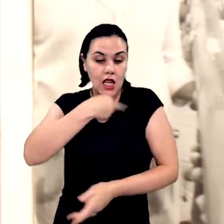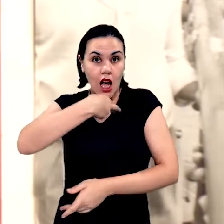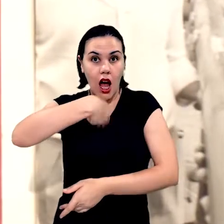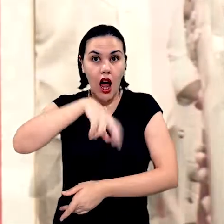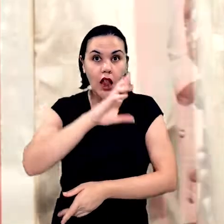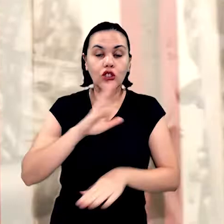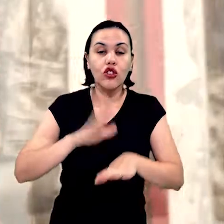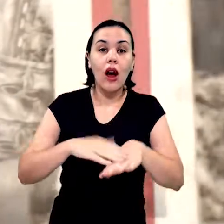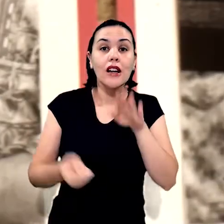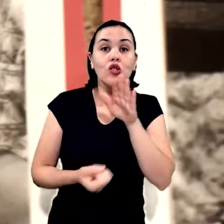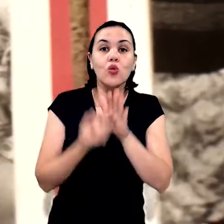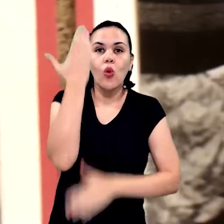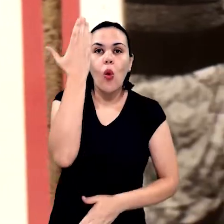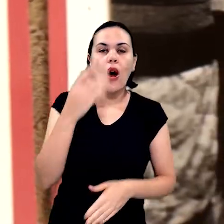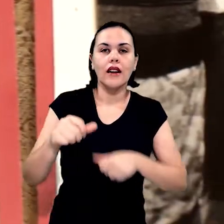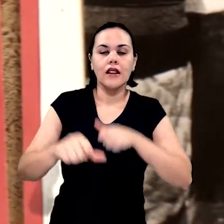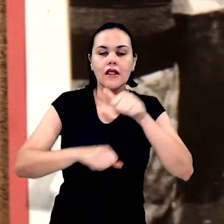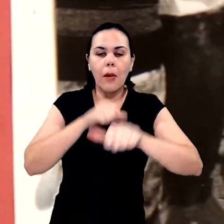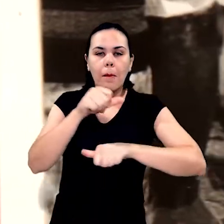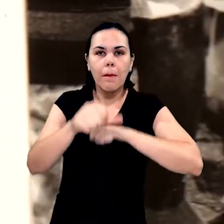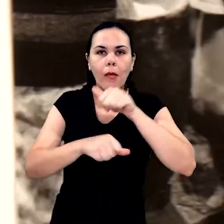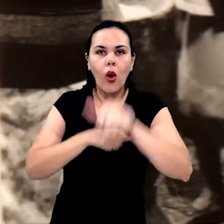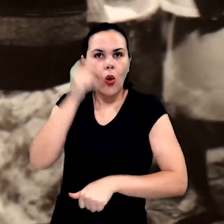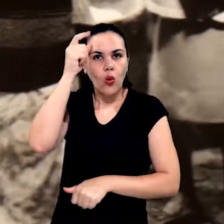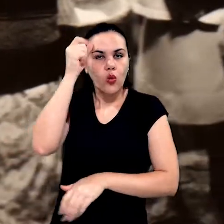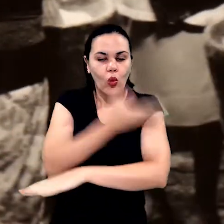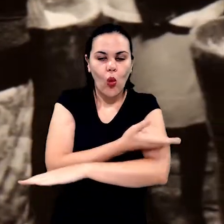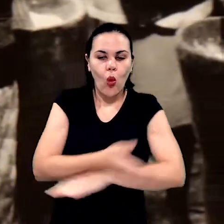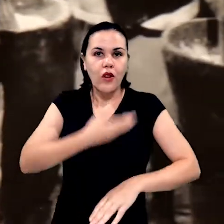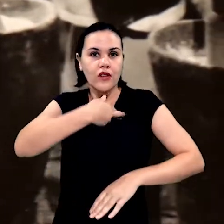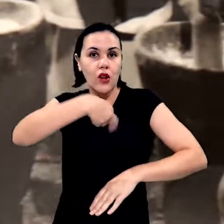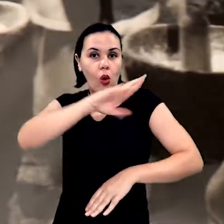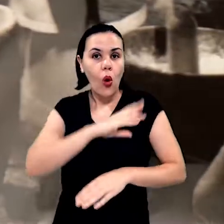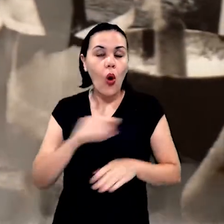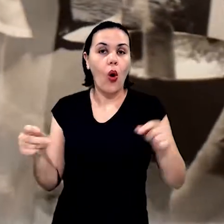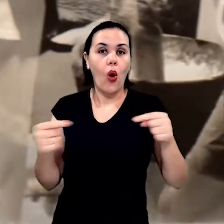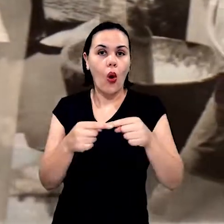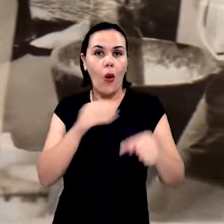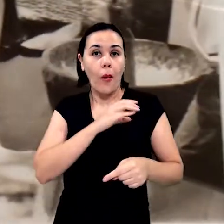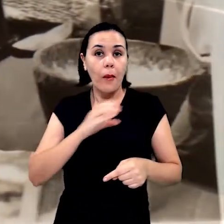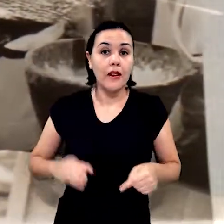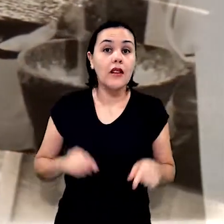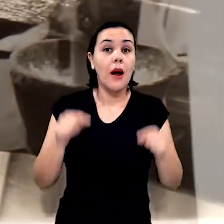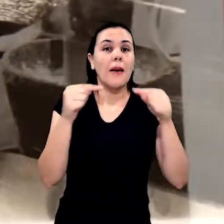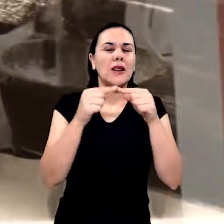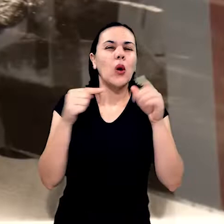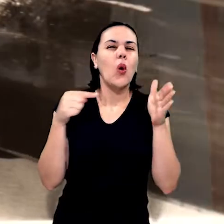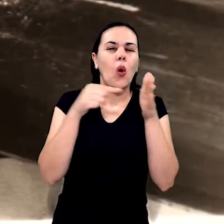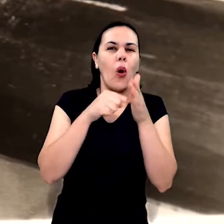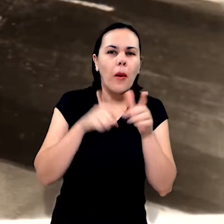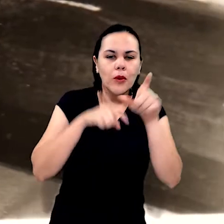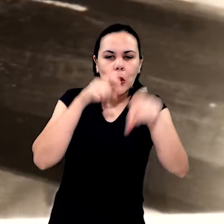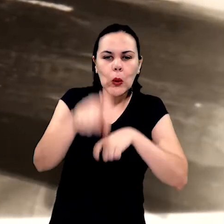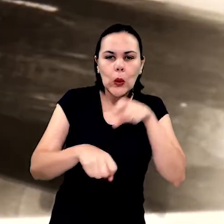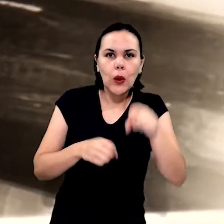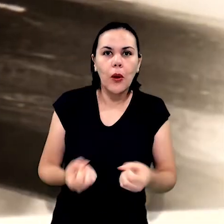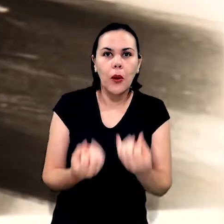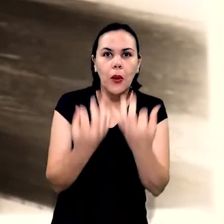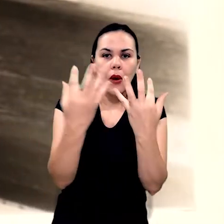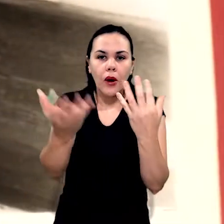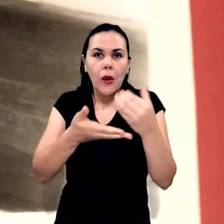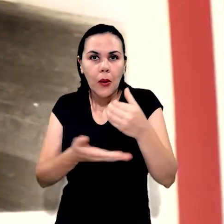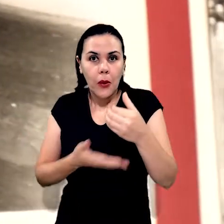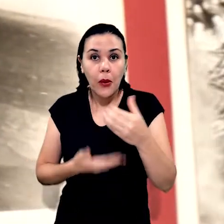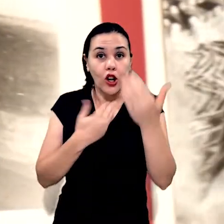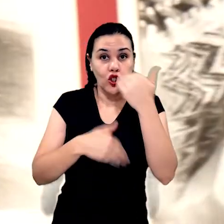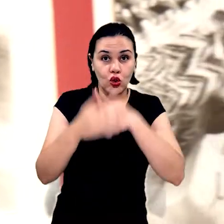e pertencimento religioso, sua criação faz parte da transformação de cultos cristãos relacionados com a colheita e